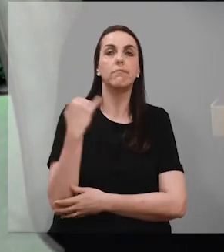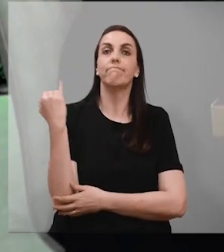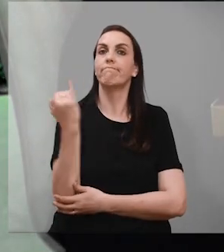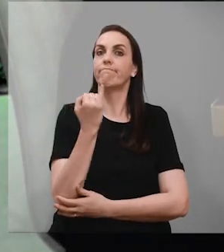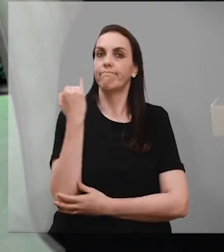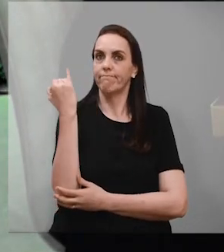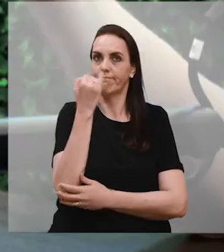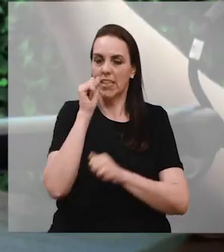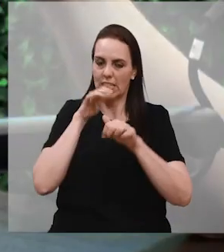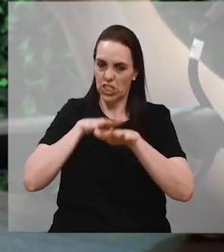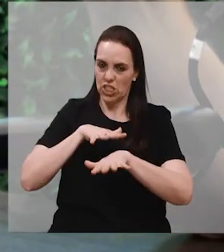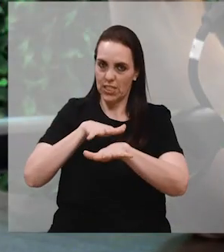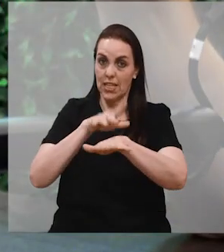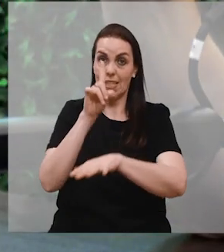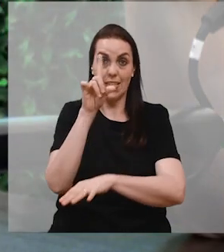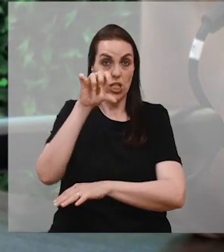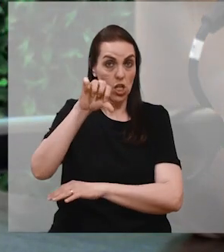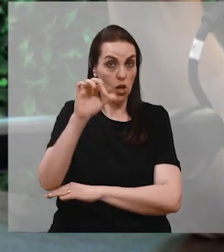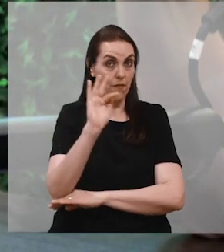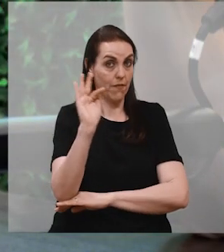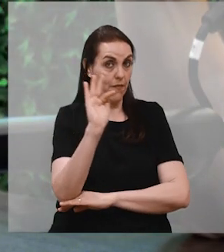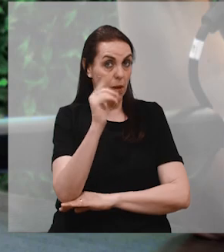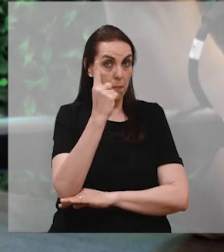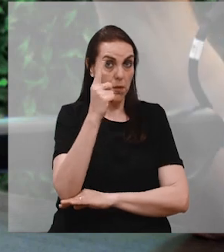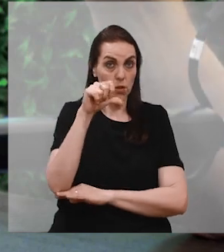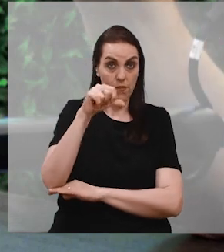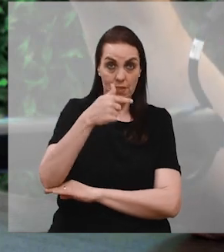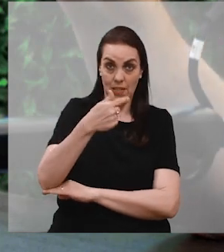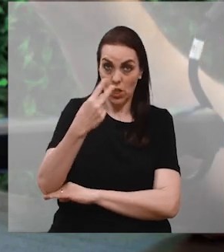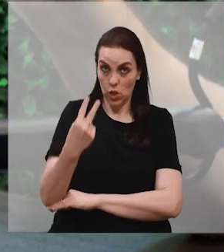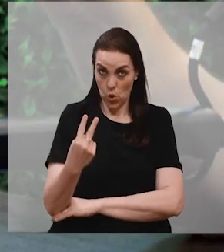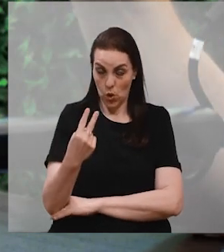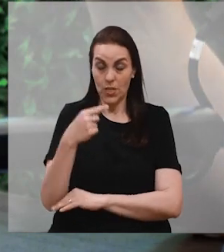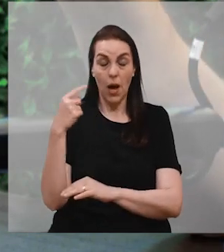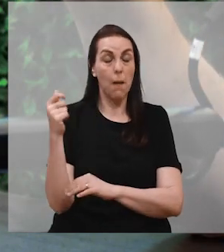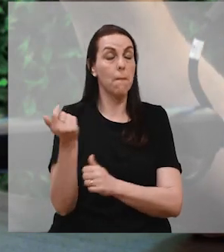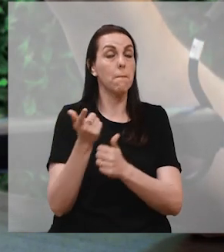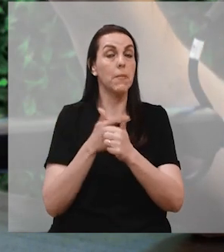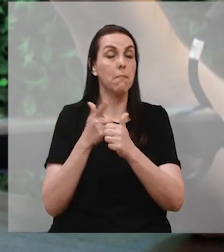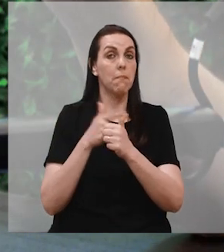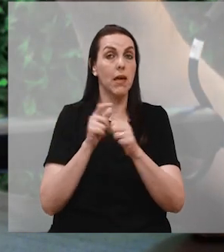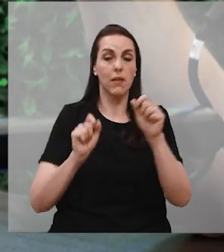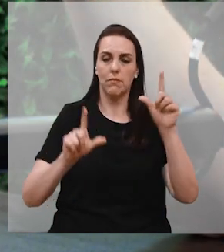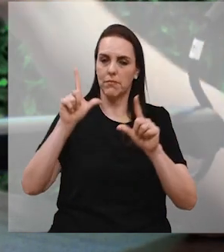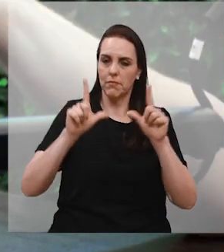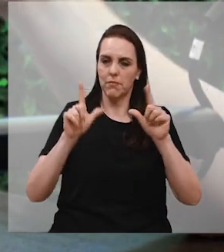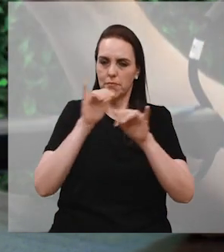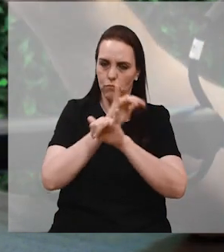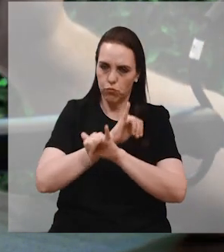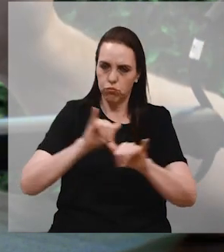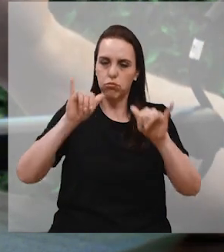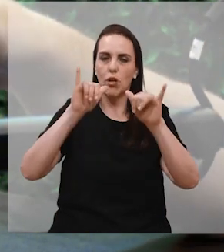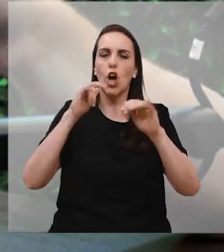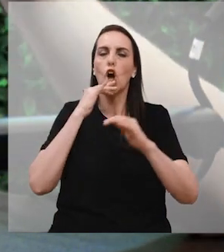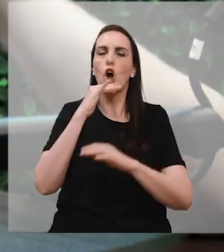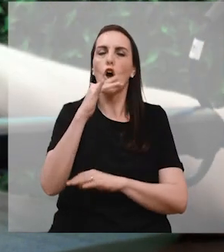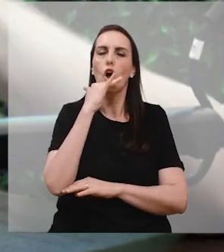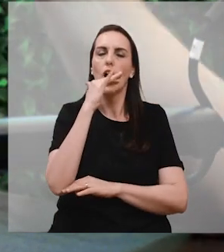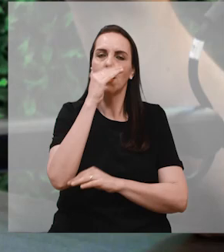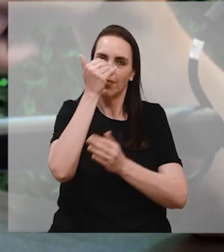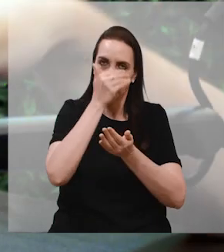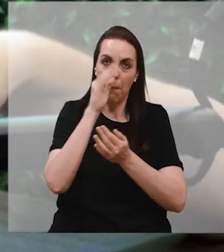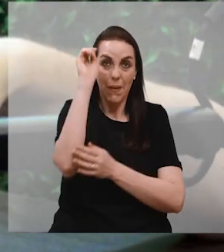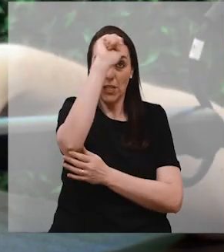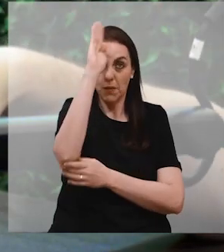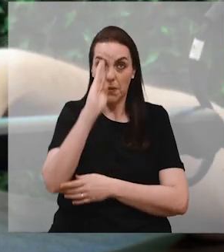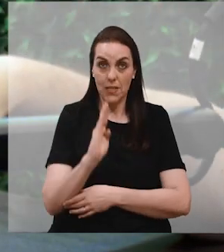quão é importante um desfile. Em 19 de fevereiro de 1972, foi a primeira transmissão em cores para todo o Brasil. Foi a